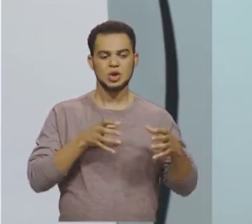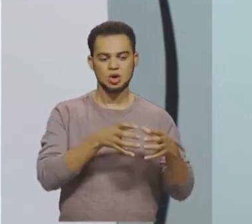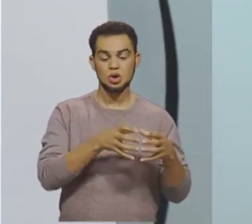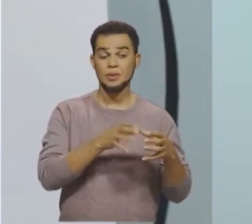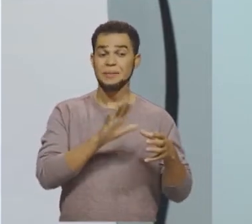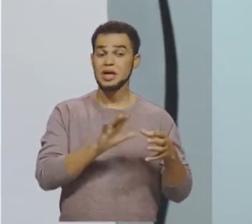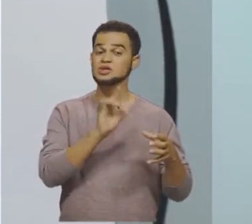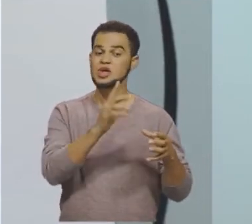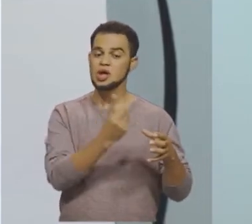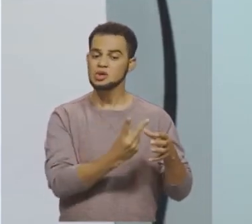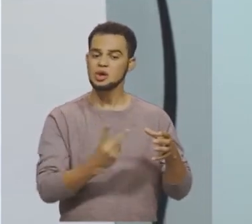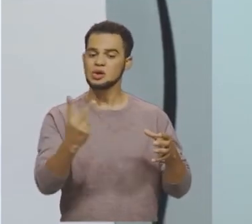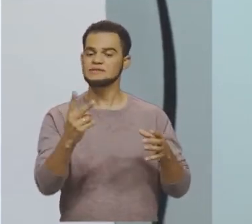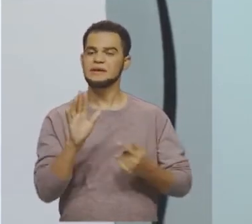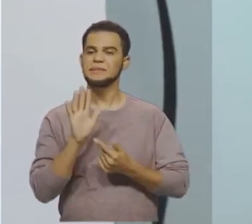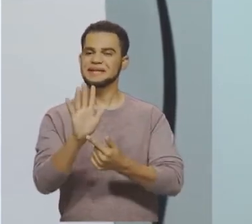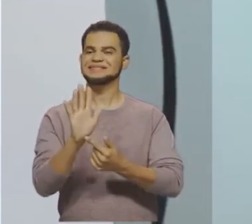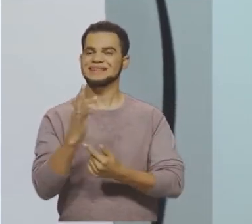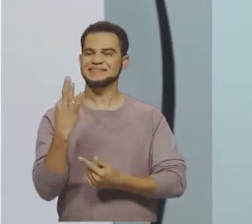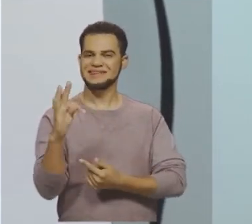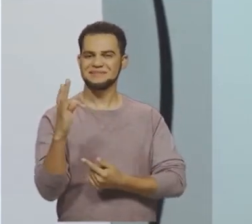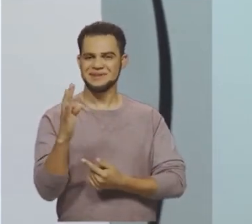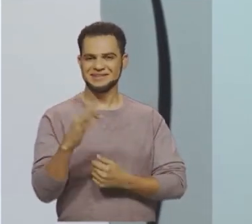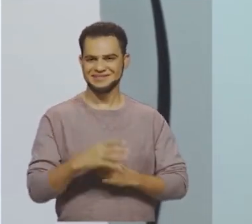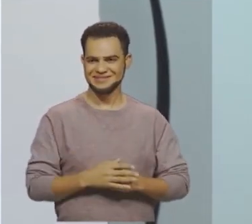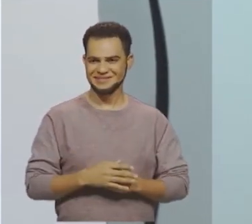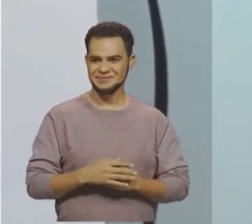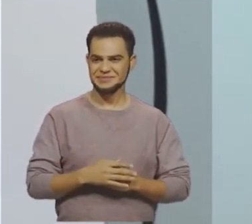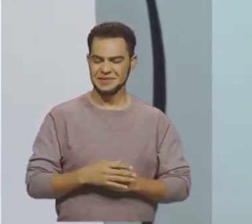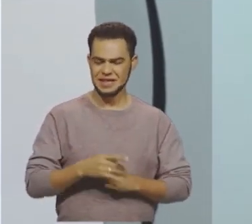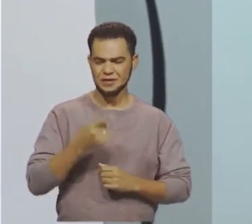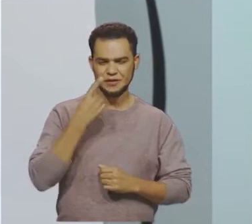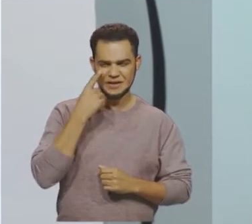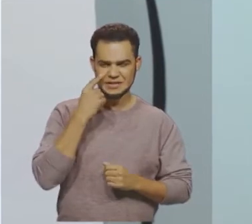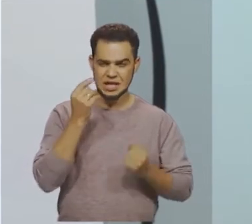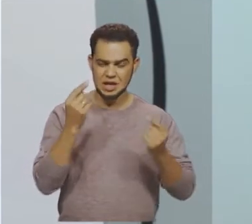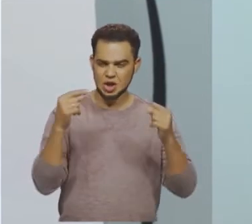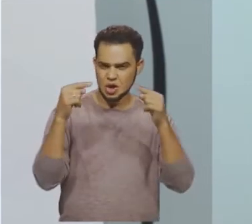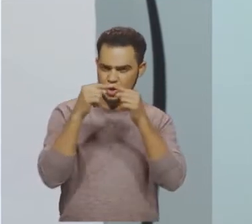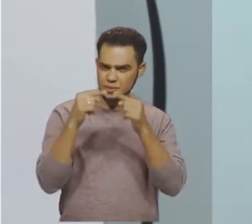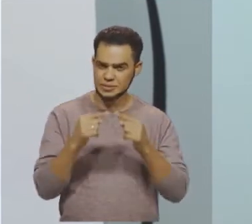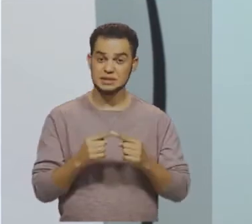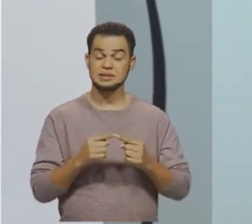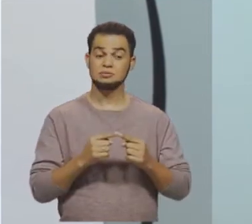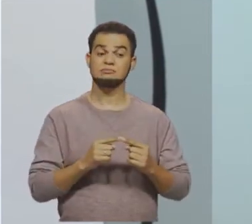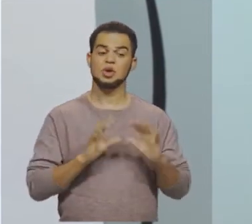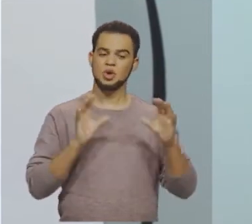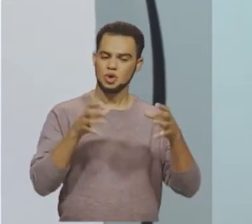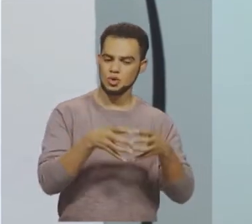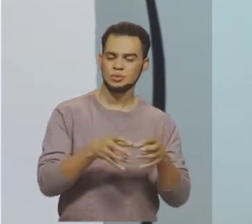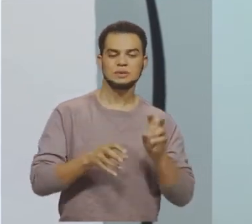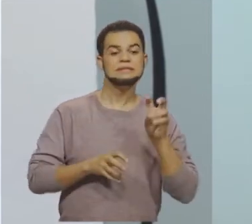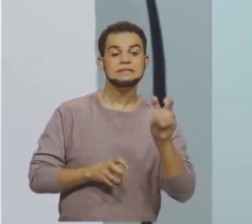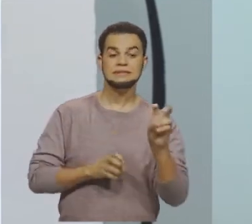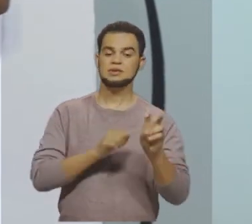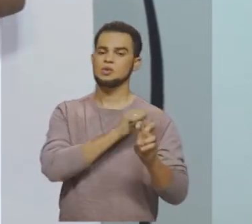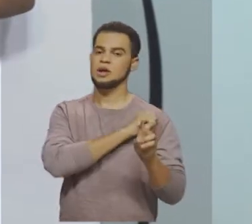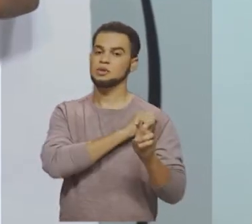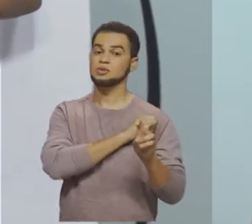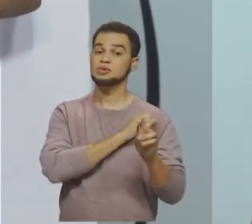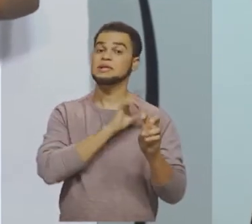combinação. Vamos lá fazer a combinação. Quantos alunos nós tínhamos? 5. Para 2 apresentarem.